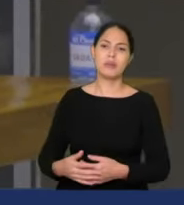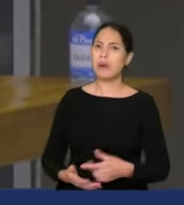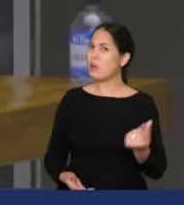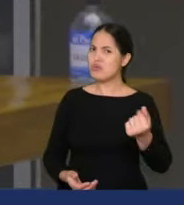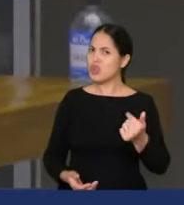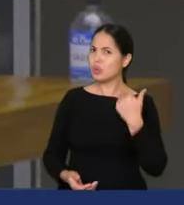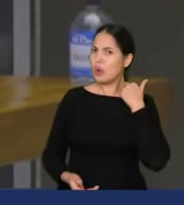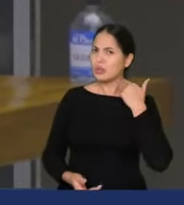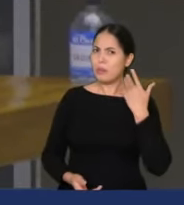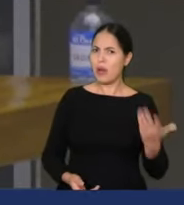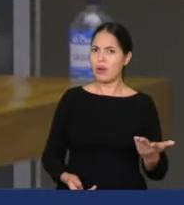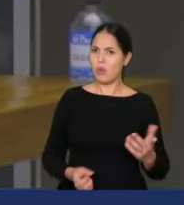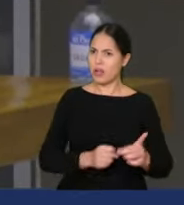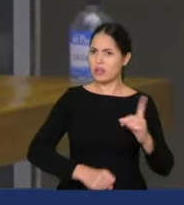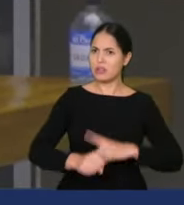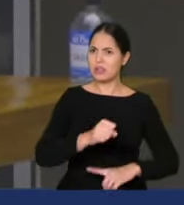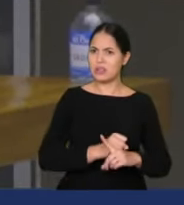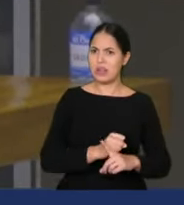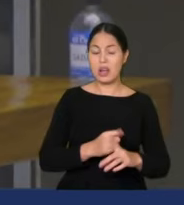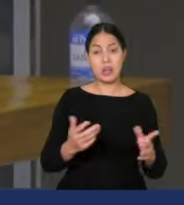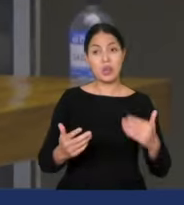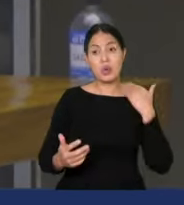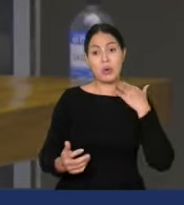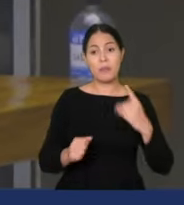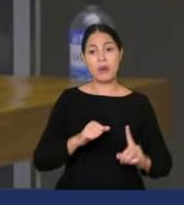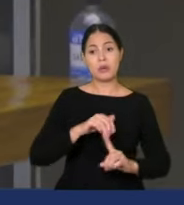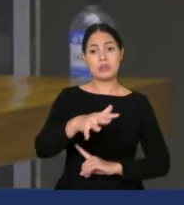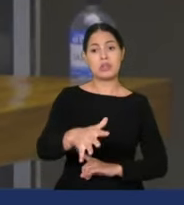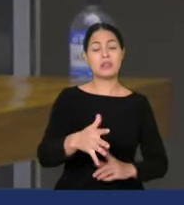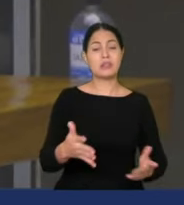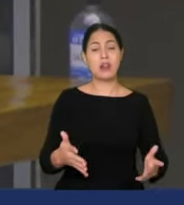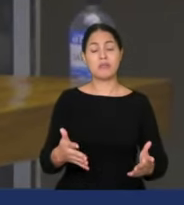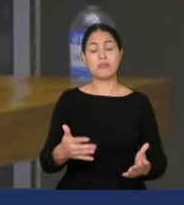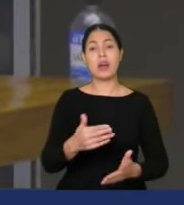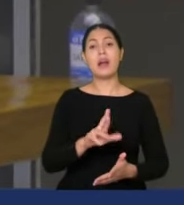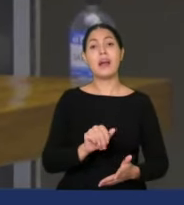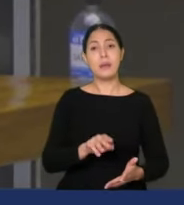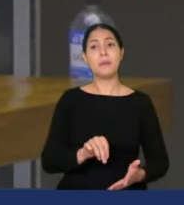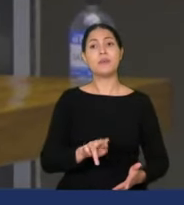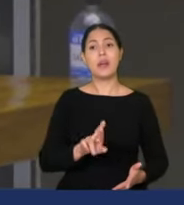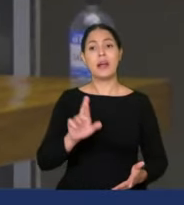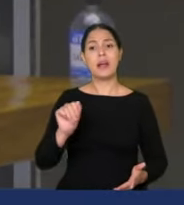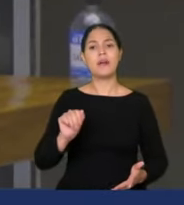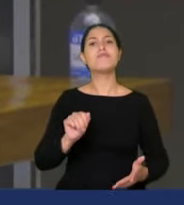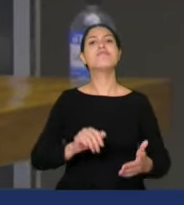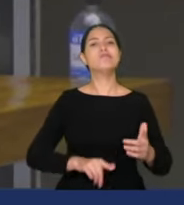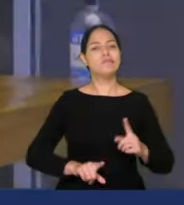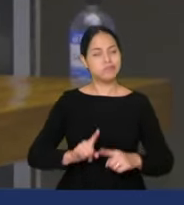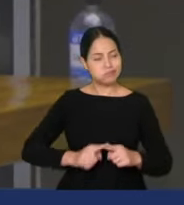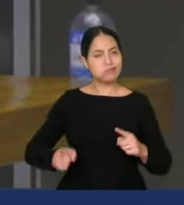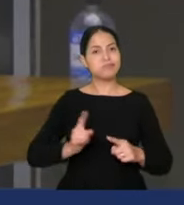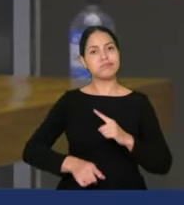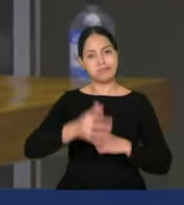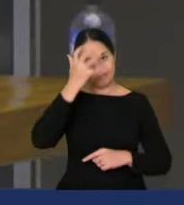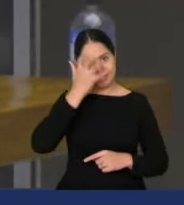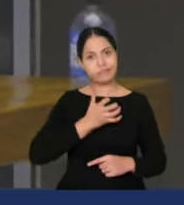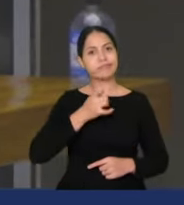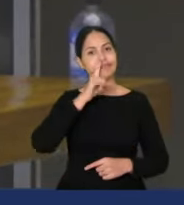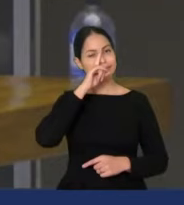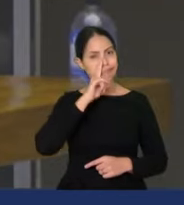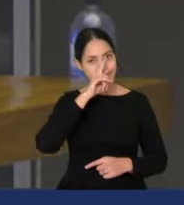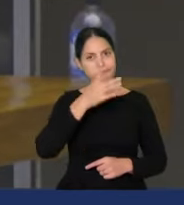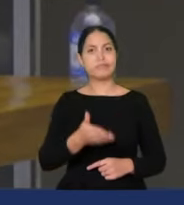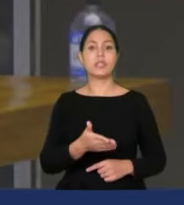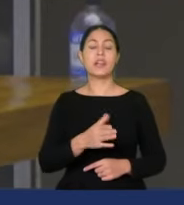o Banco Central remunera. Não dá outro resultado, é crise na certa. E a crise é o